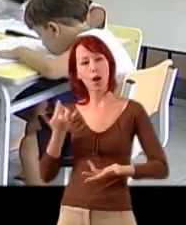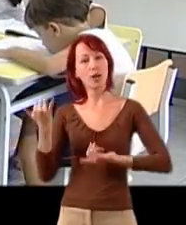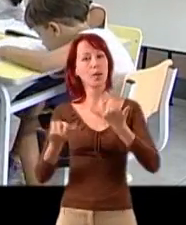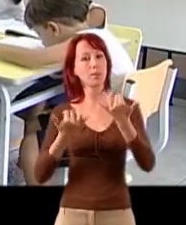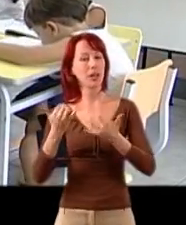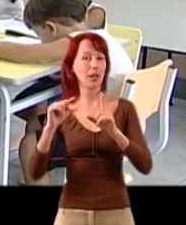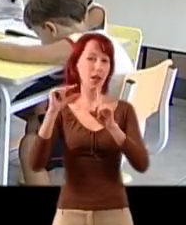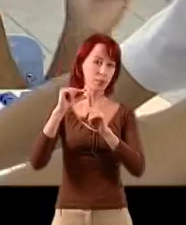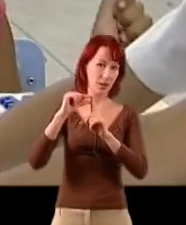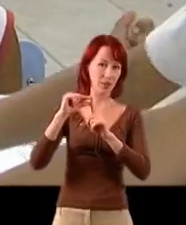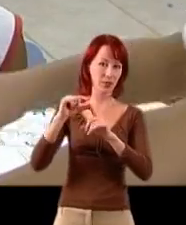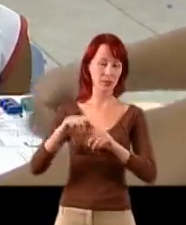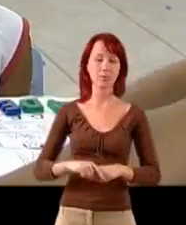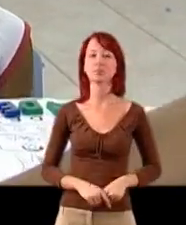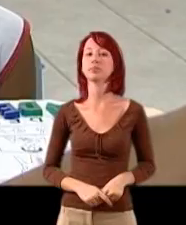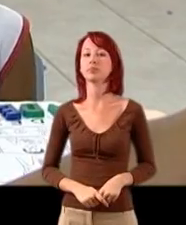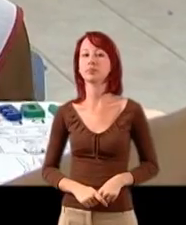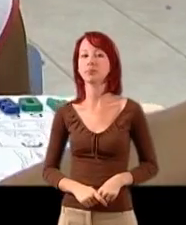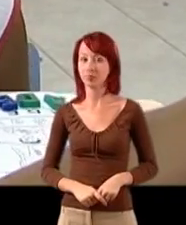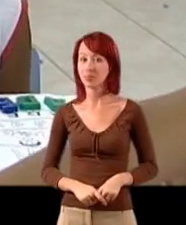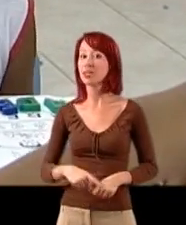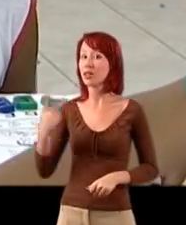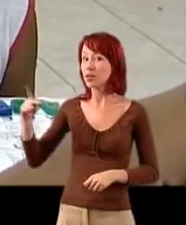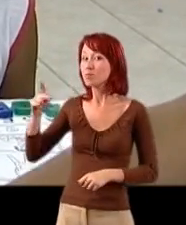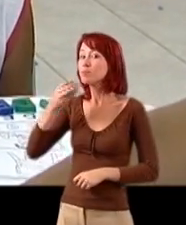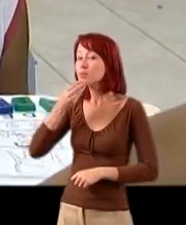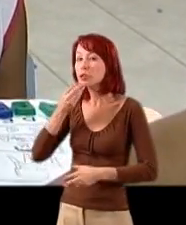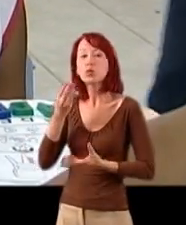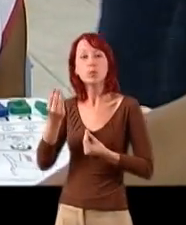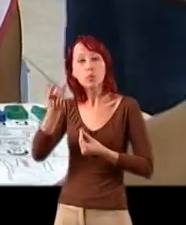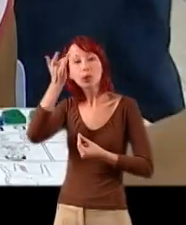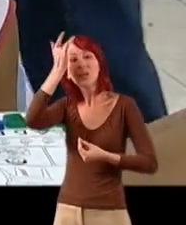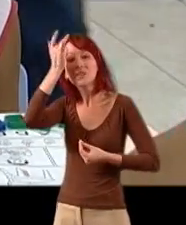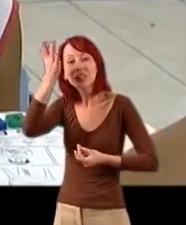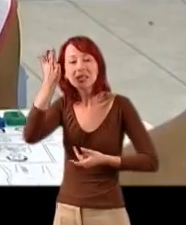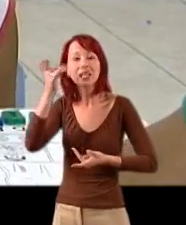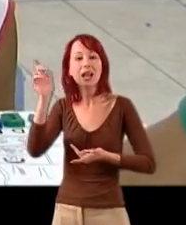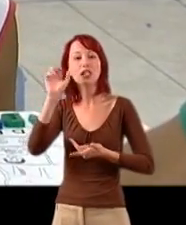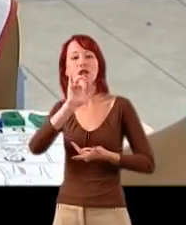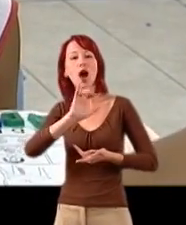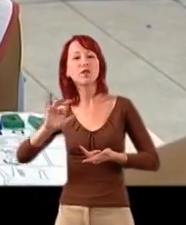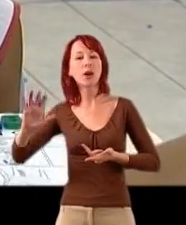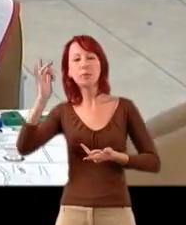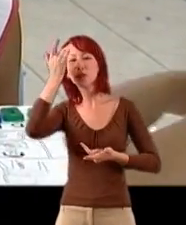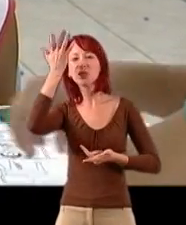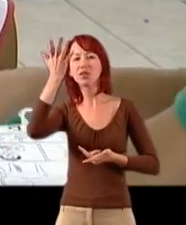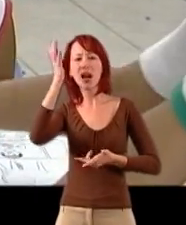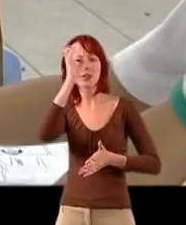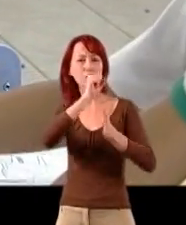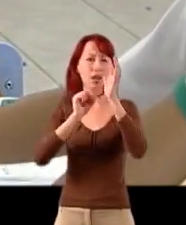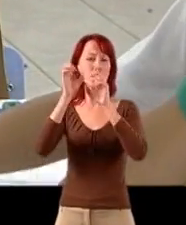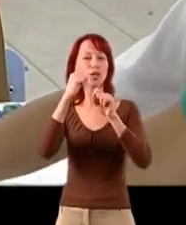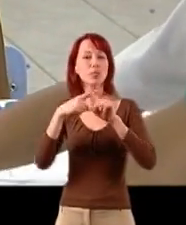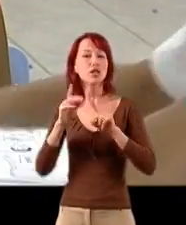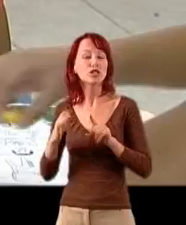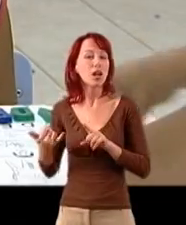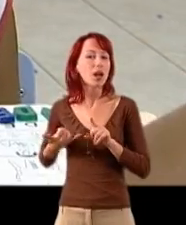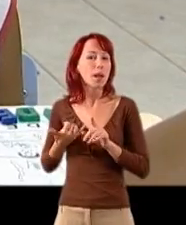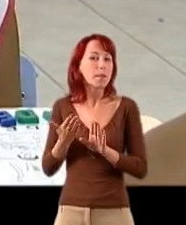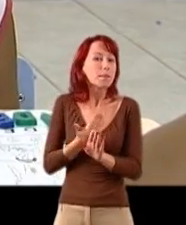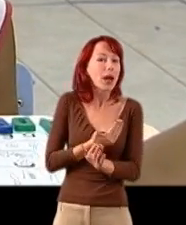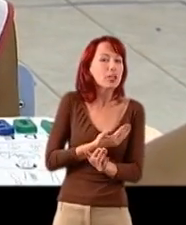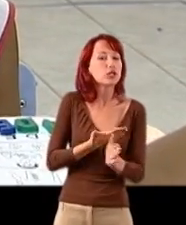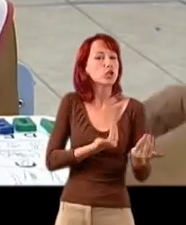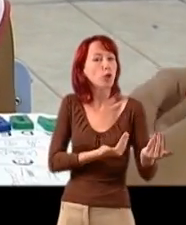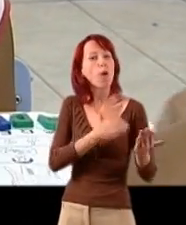com essa letra. Ele tem uma facilidade, tá, de aprender o alfabeto, até porque vem sendo trabalhado isso desde pequeno,